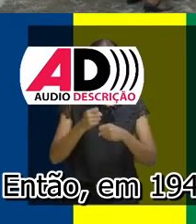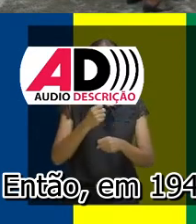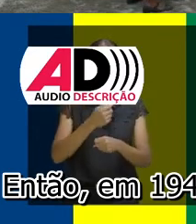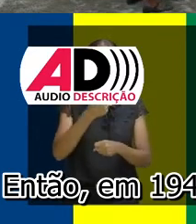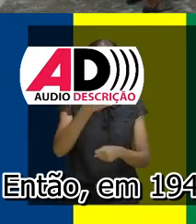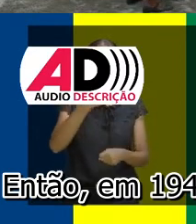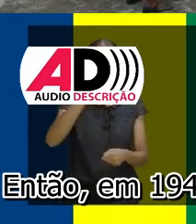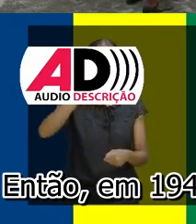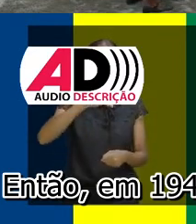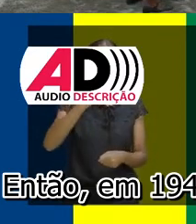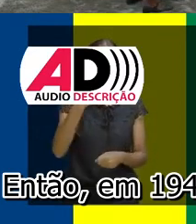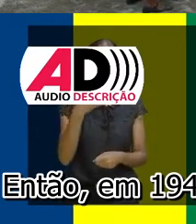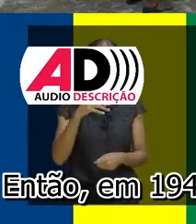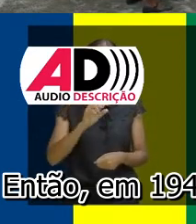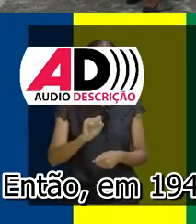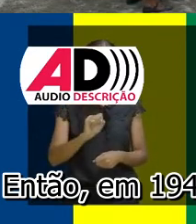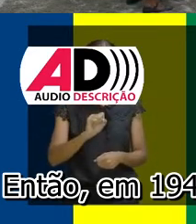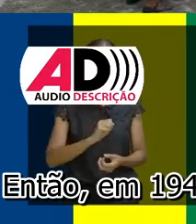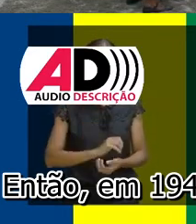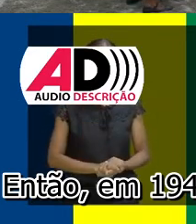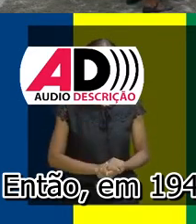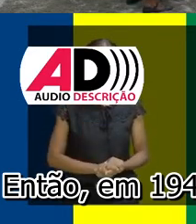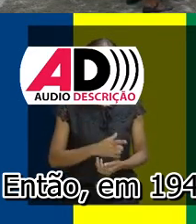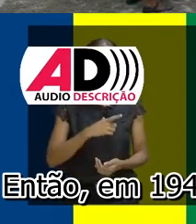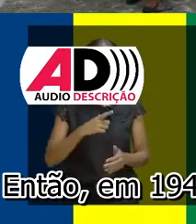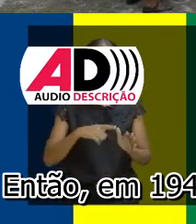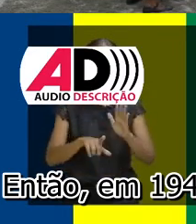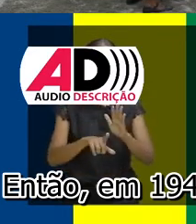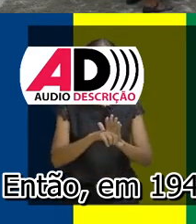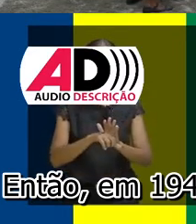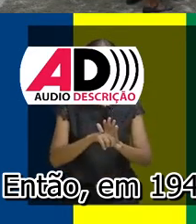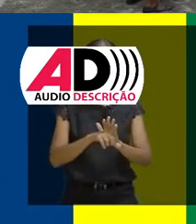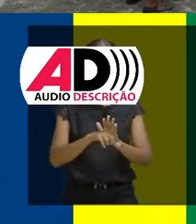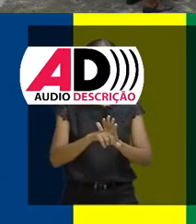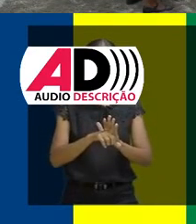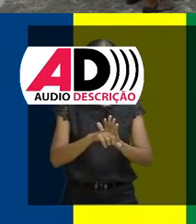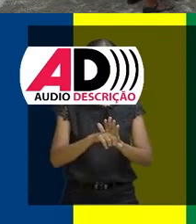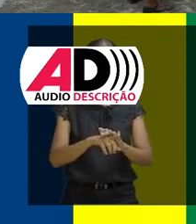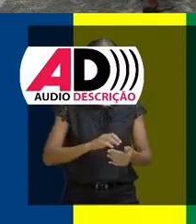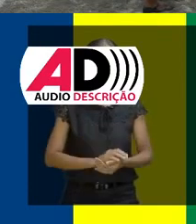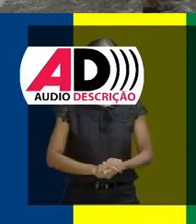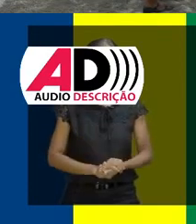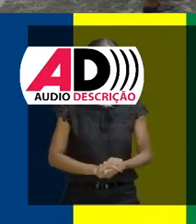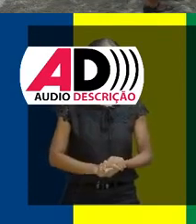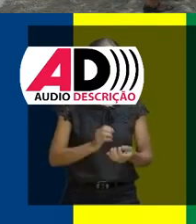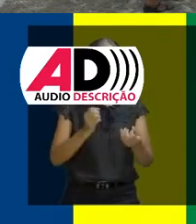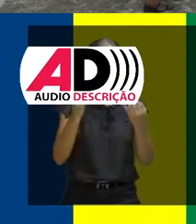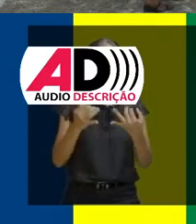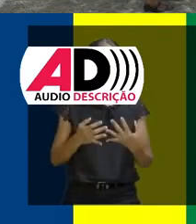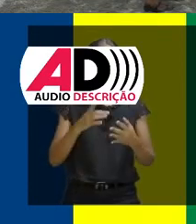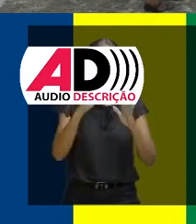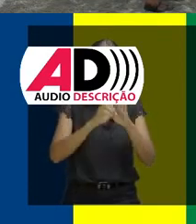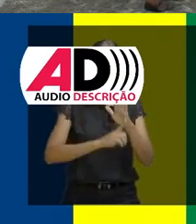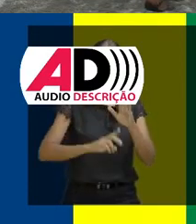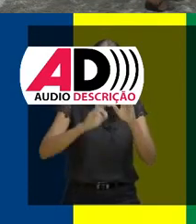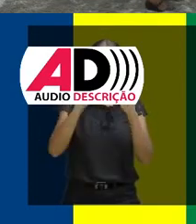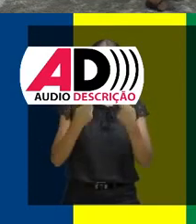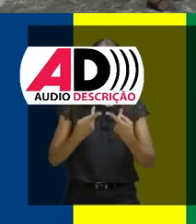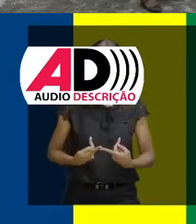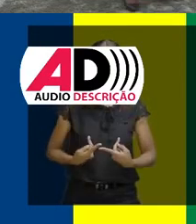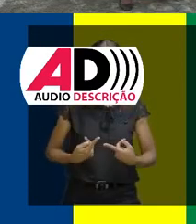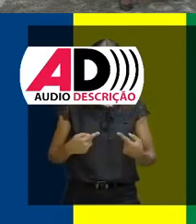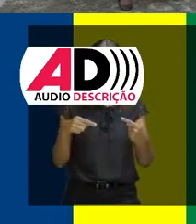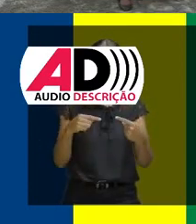1948, houve a Declaração Universal dos Direitos Humanos e que propõe que o Estado tenha